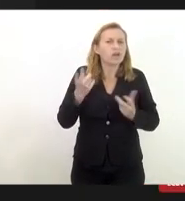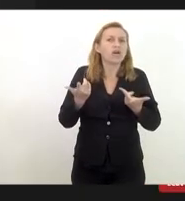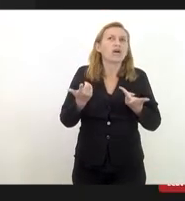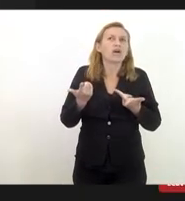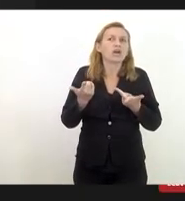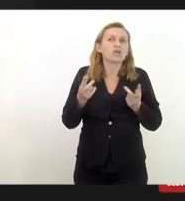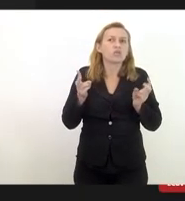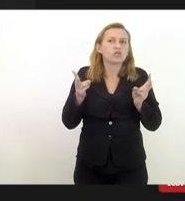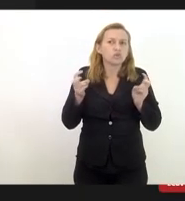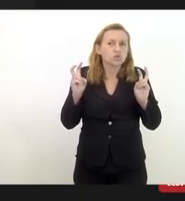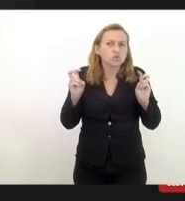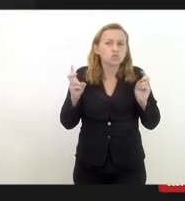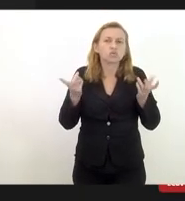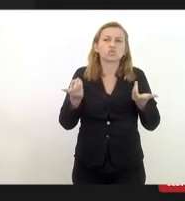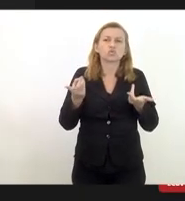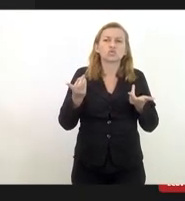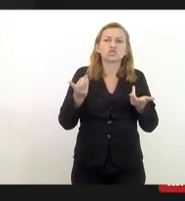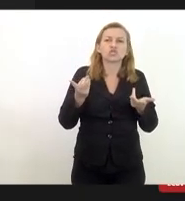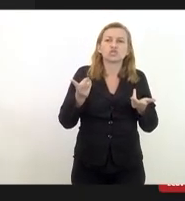de priorizar